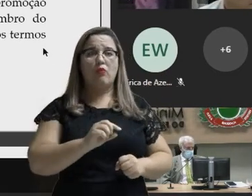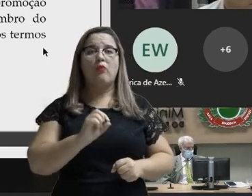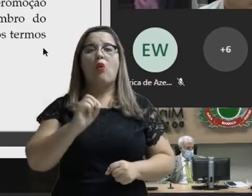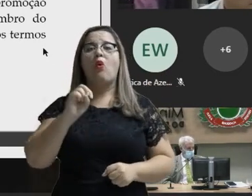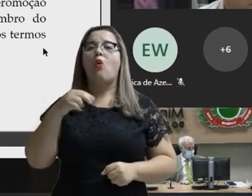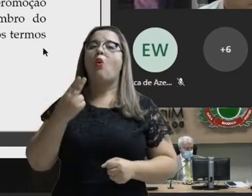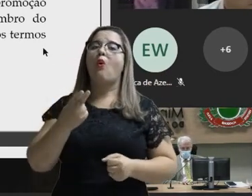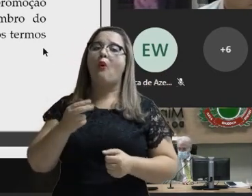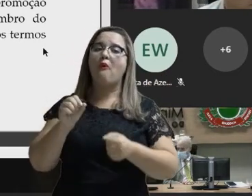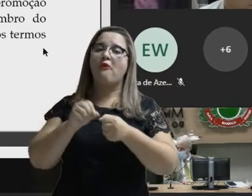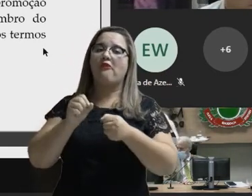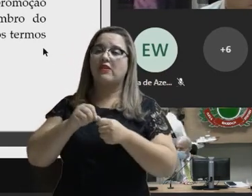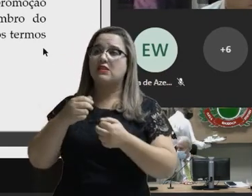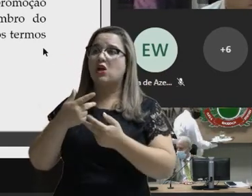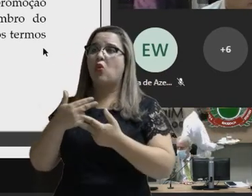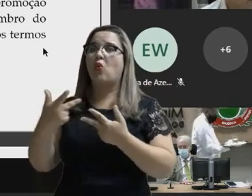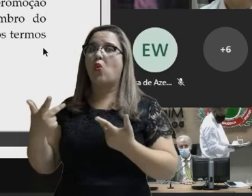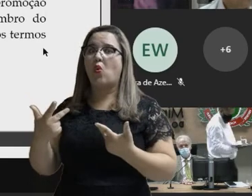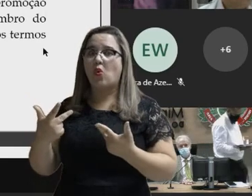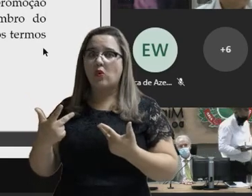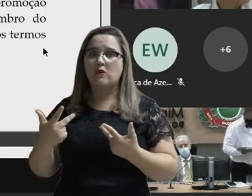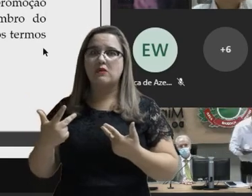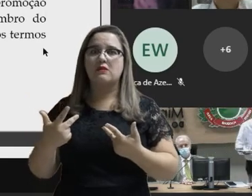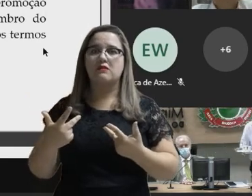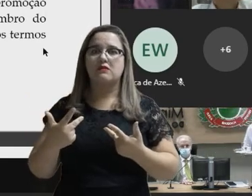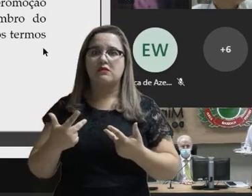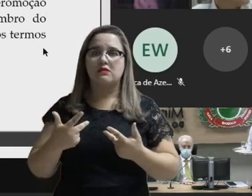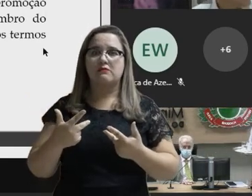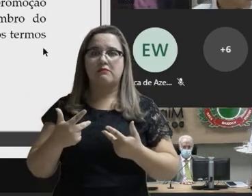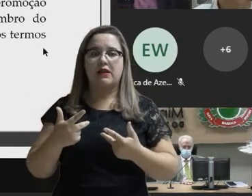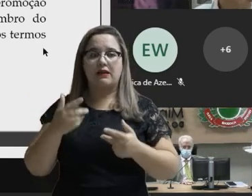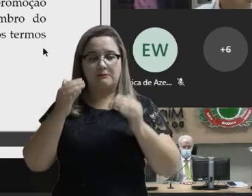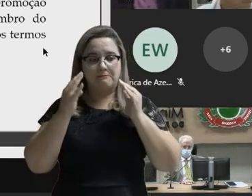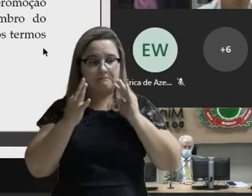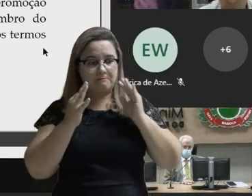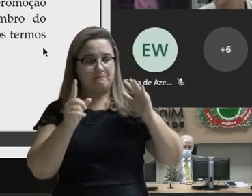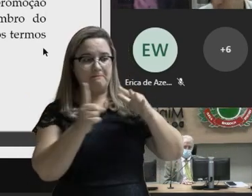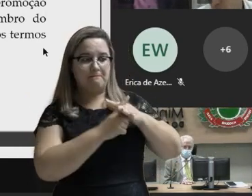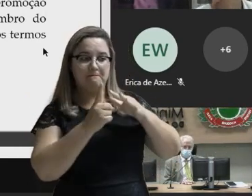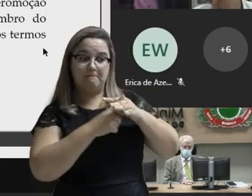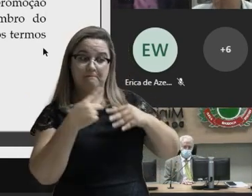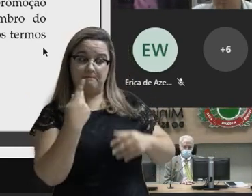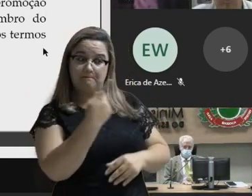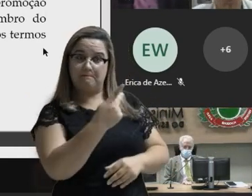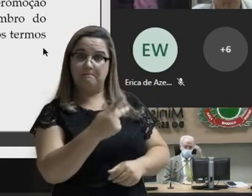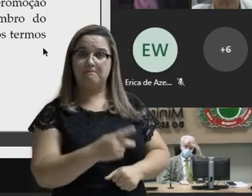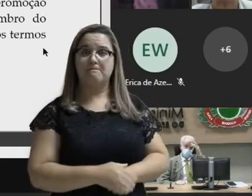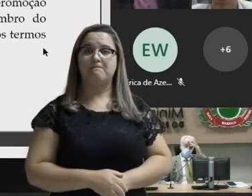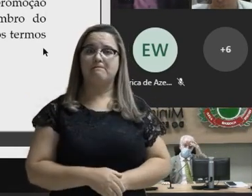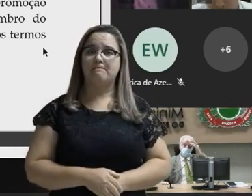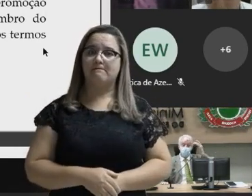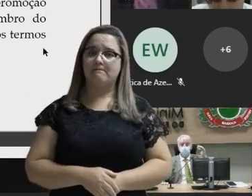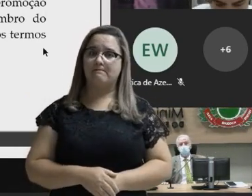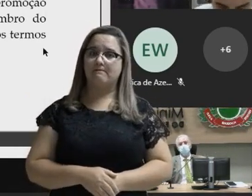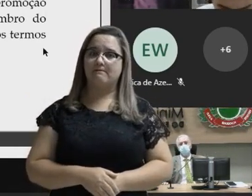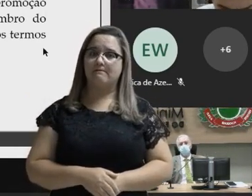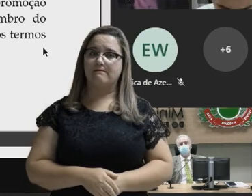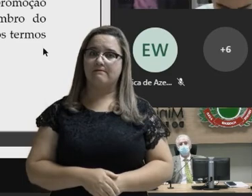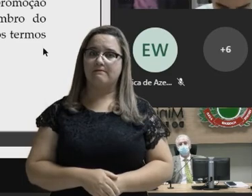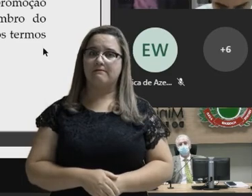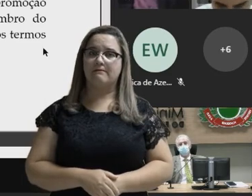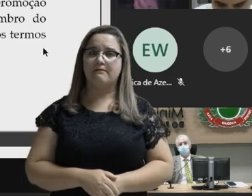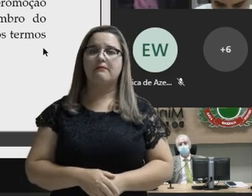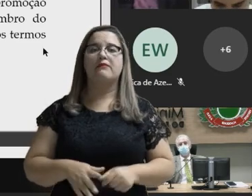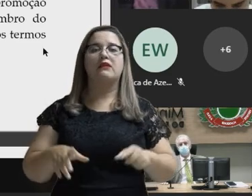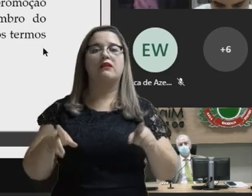outras medidas que entender cabíveis para a resolução dessa demanda. E, além disso, realizado pela